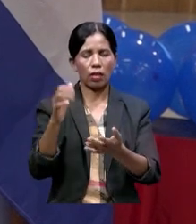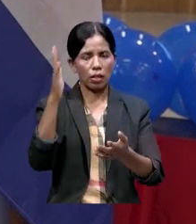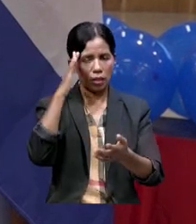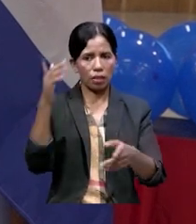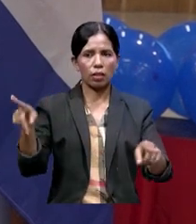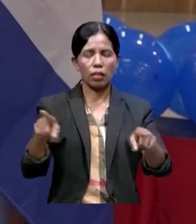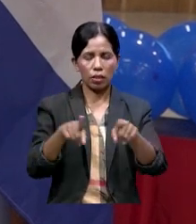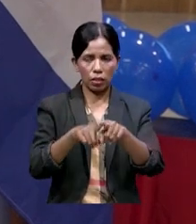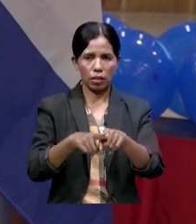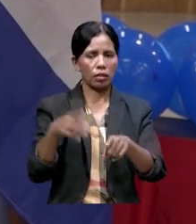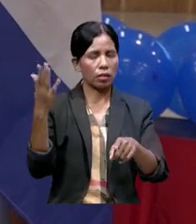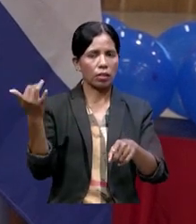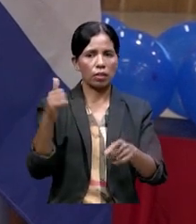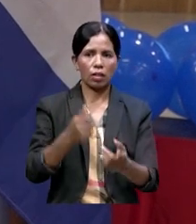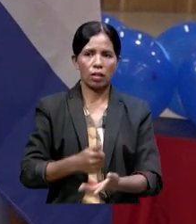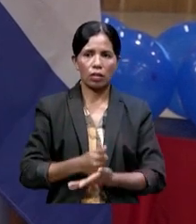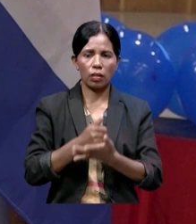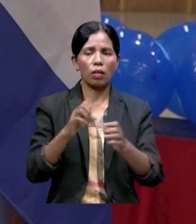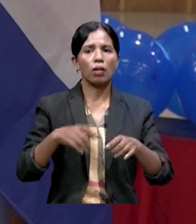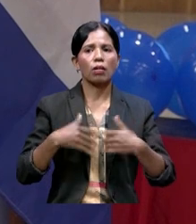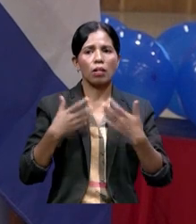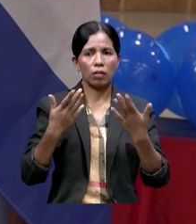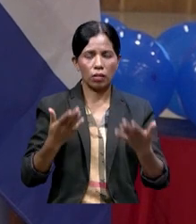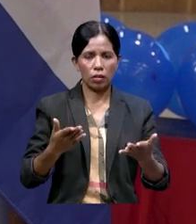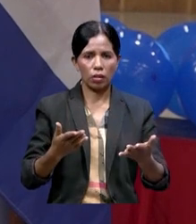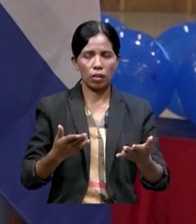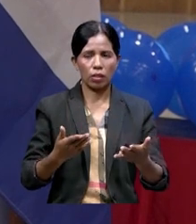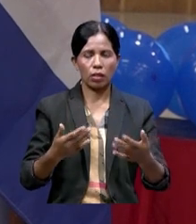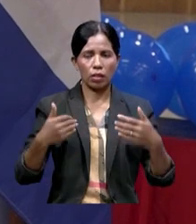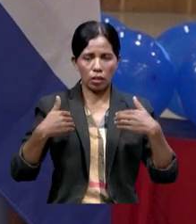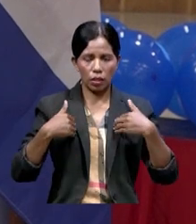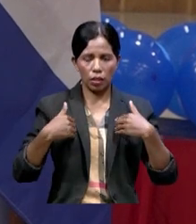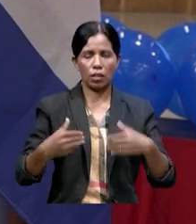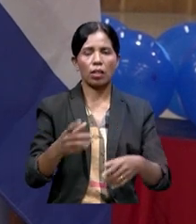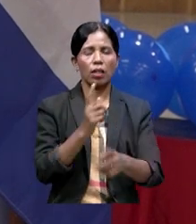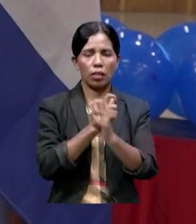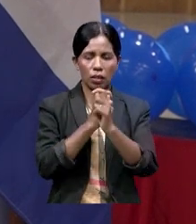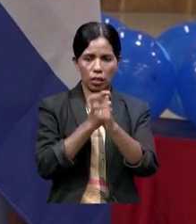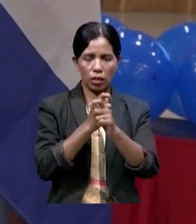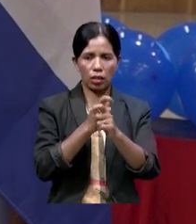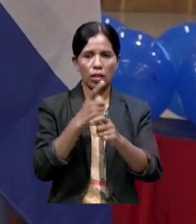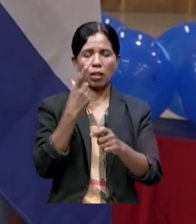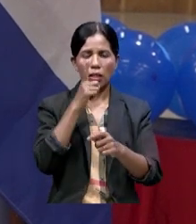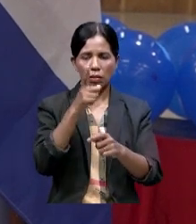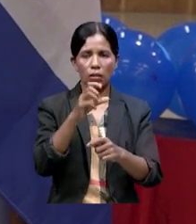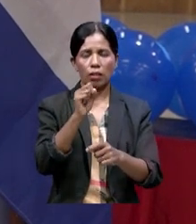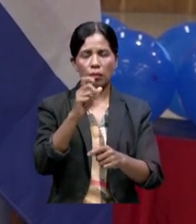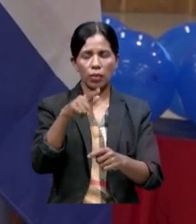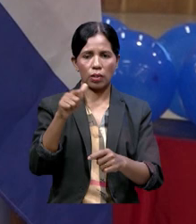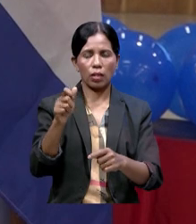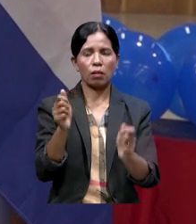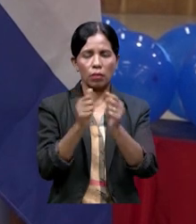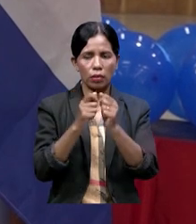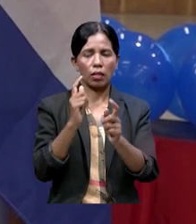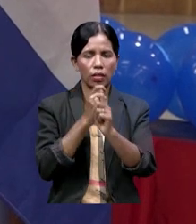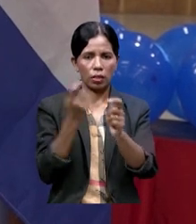sa antau hana ba sira ajuda o insa para ya lingua de curso lingua de española hamutu kotetun sira